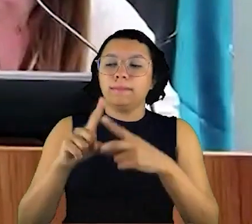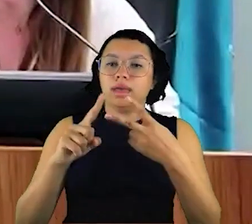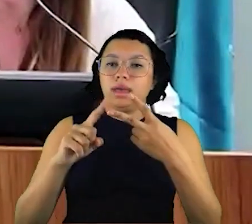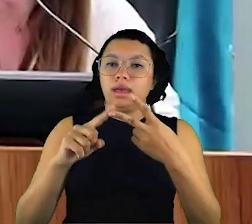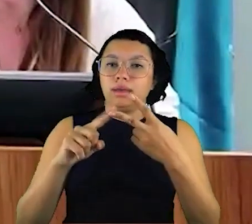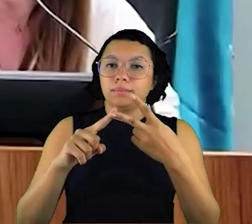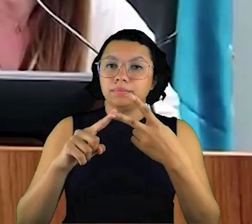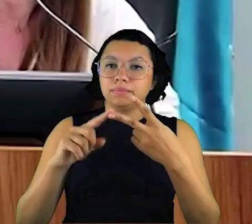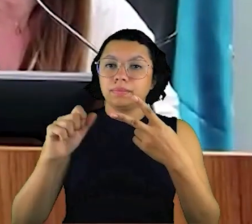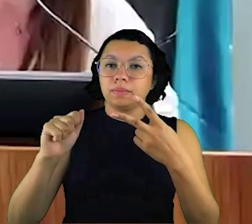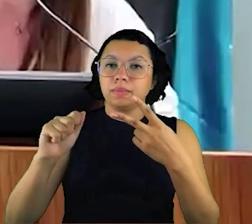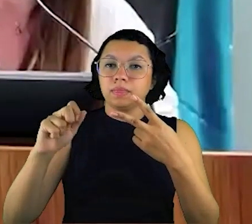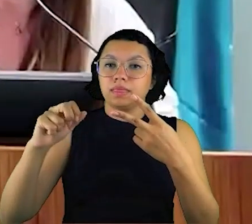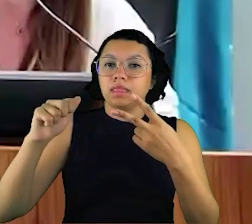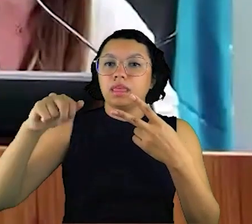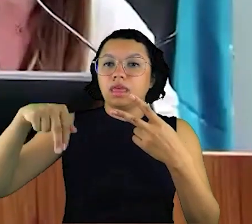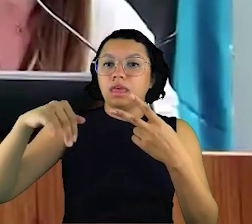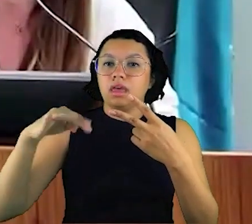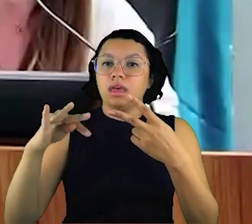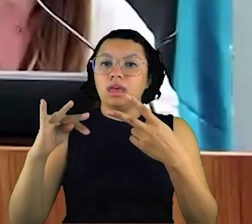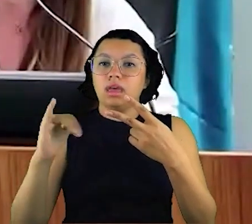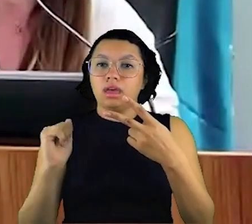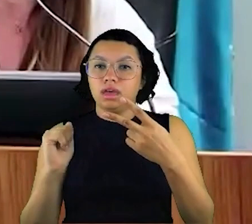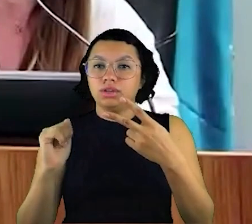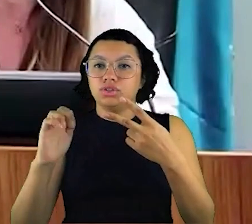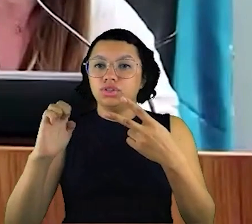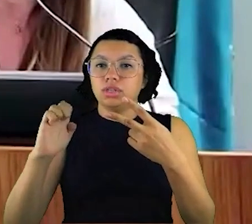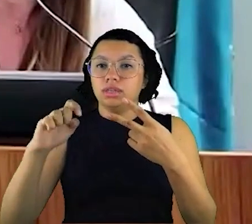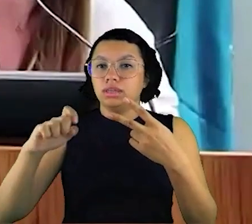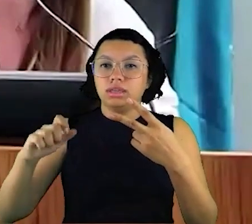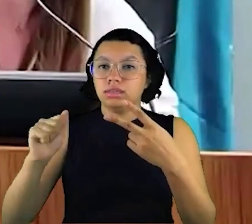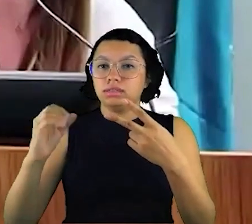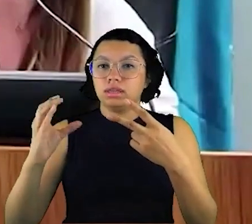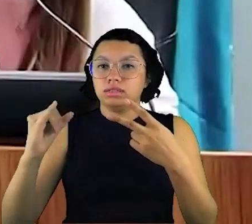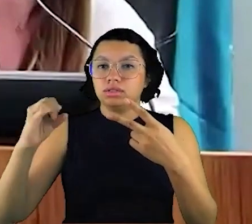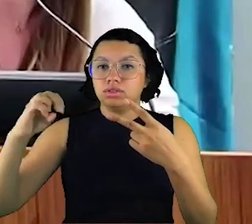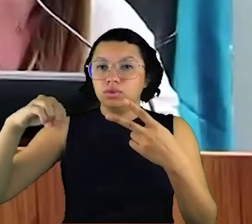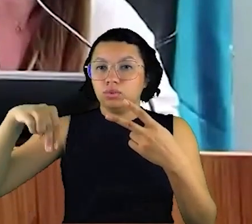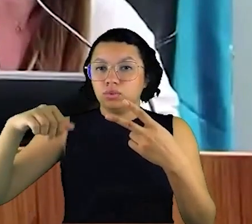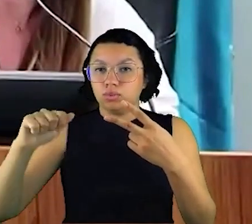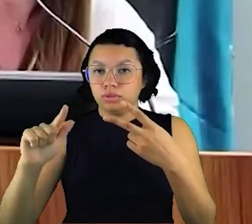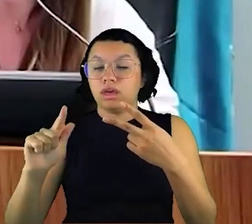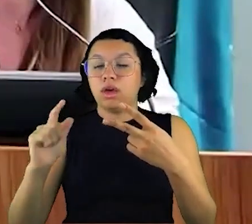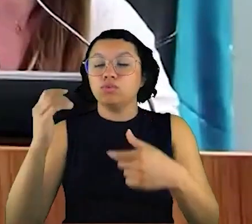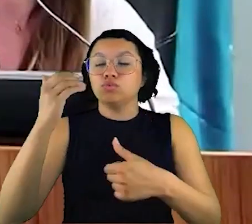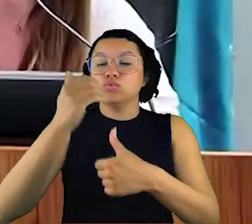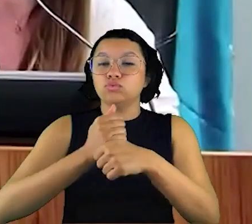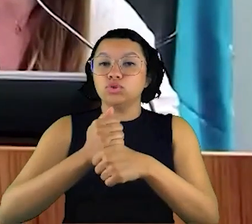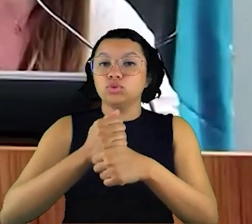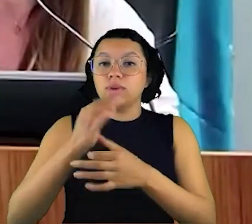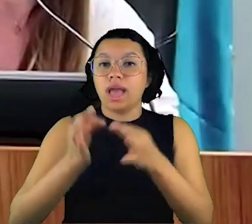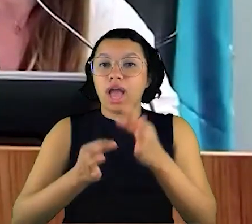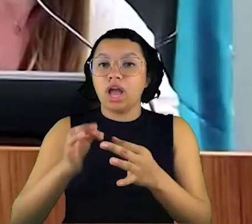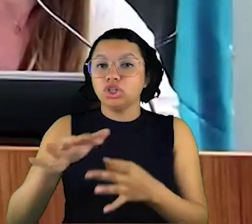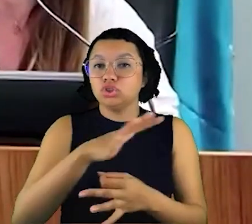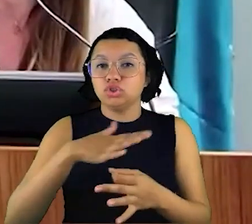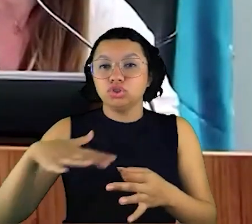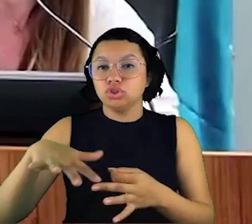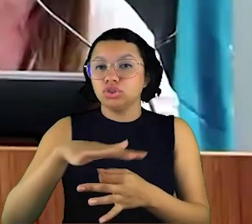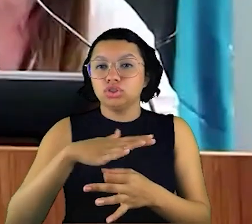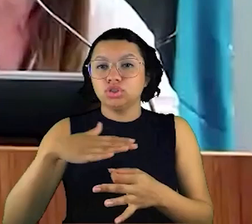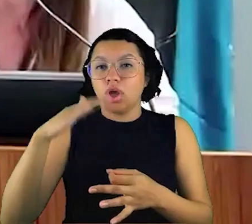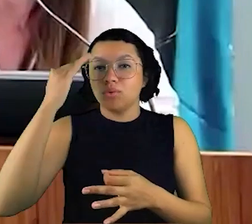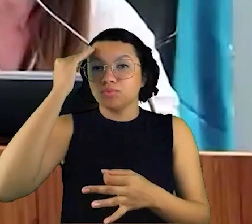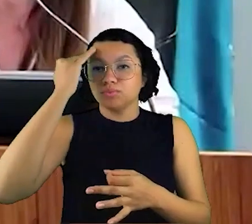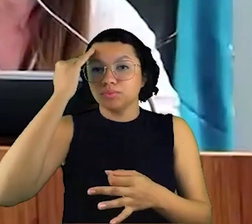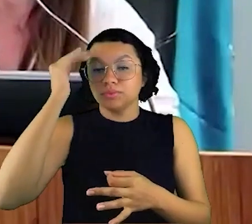transação anti-exacional, que entra em cena para substituir a jurisdição